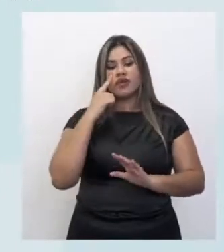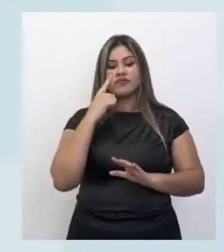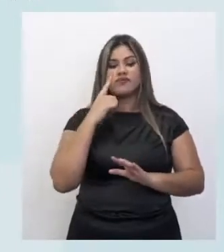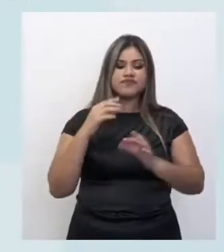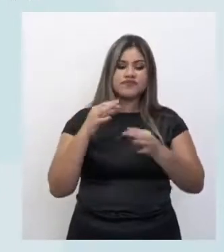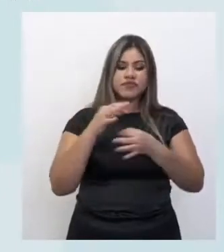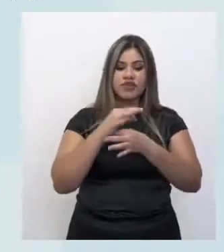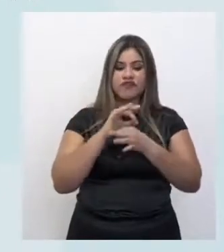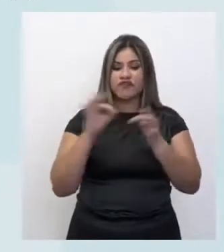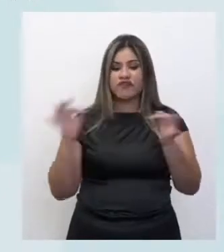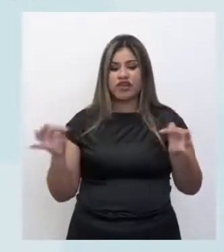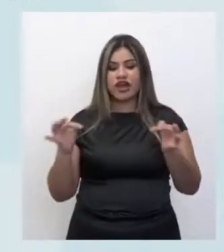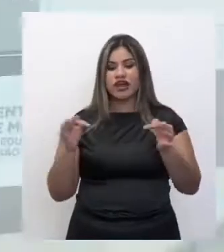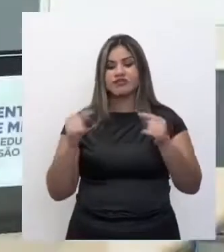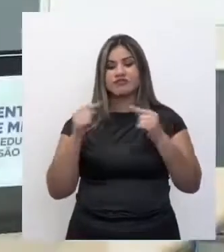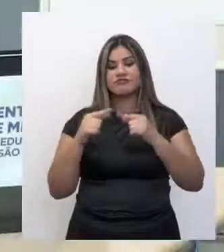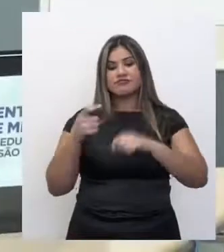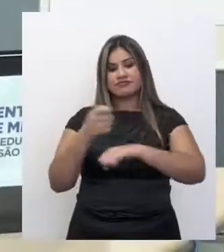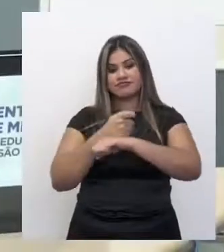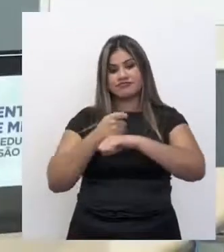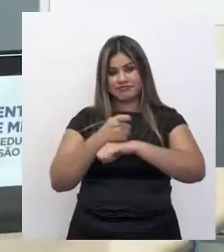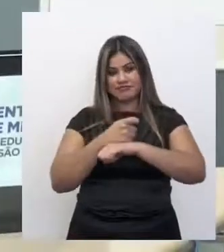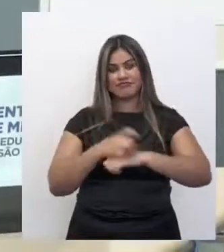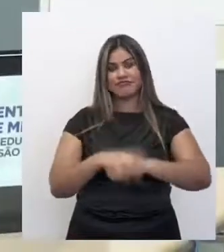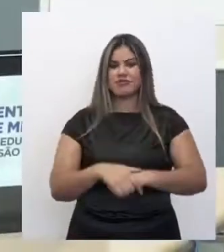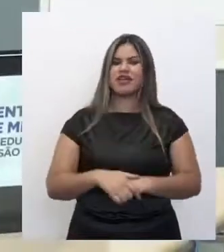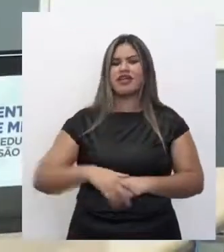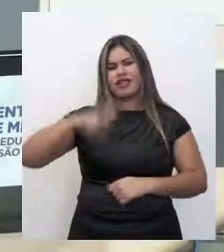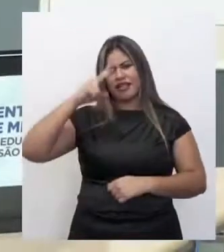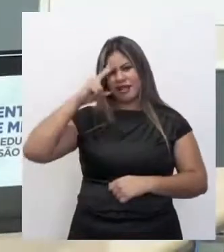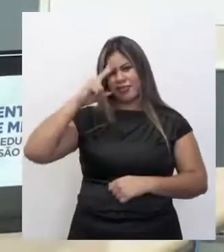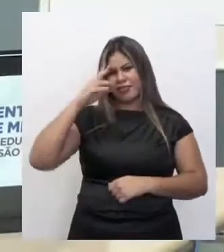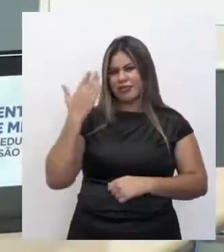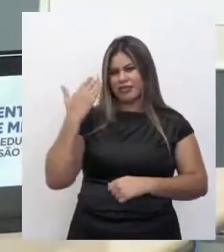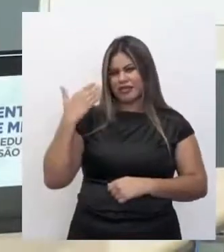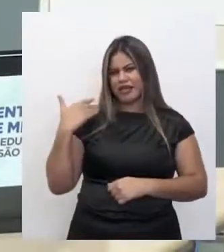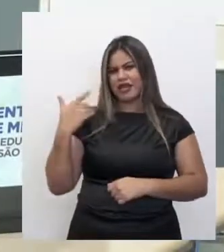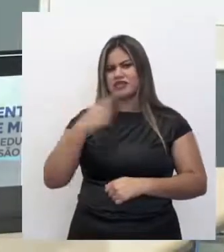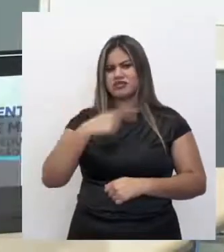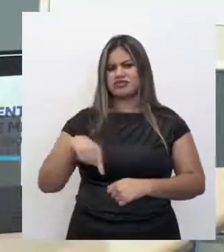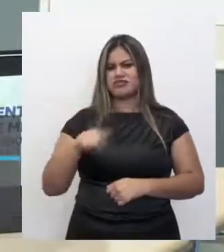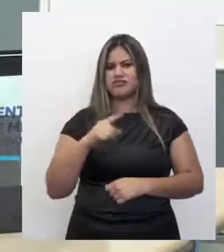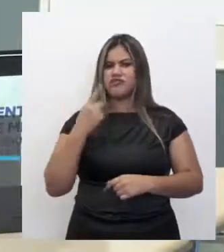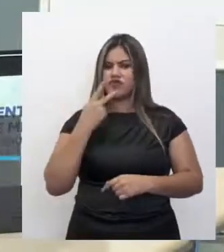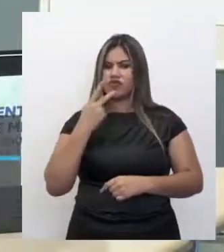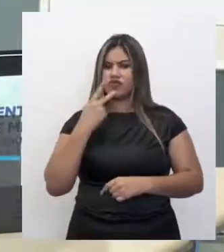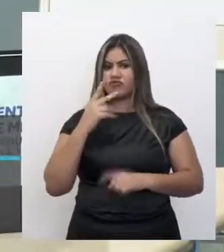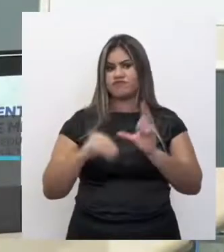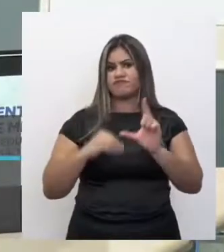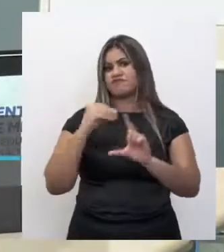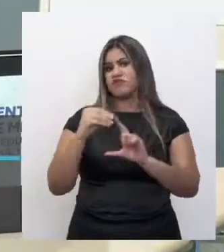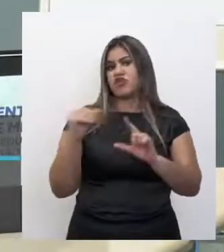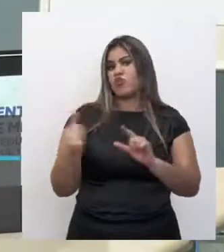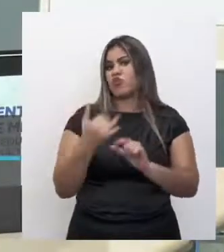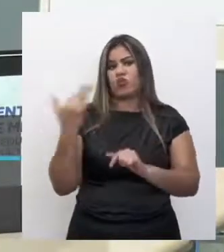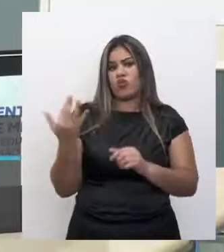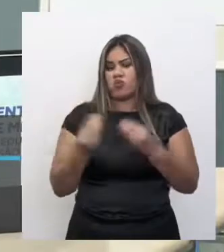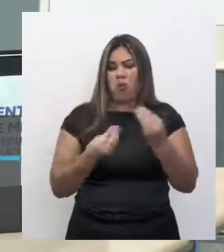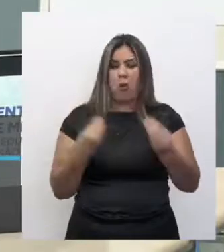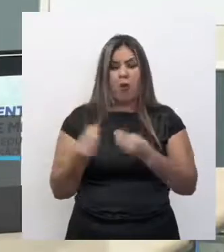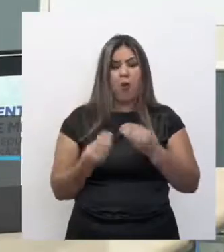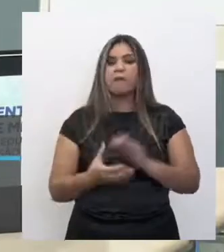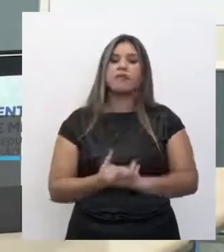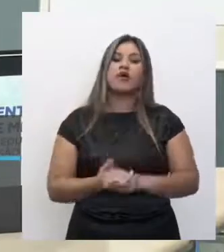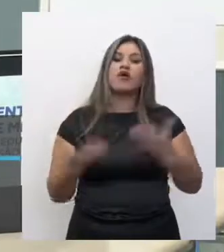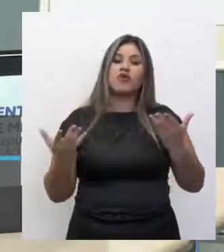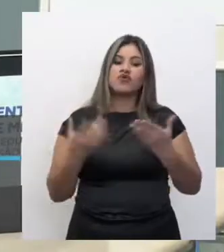adjetivas. Galera, presta atenção, vocês lembram que a gente já teve uma aula chamada Quanto diz um post? E agora a gente vai ver o